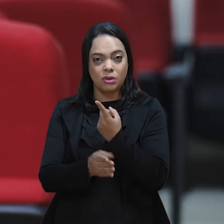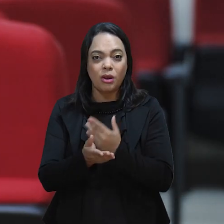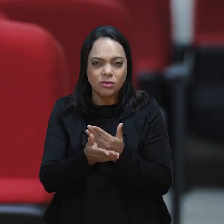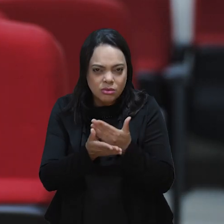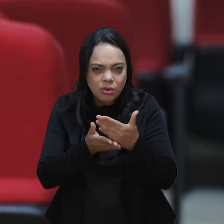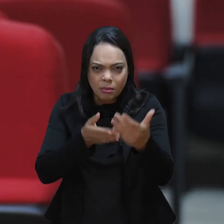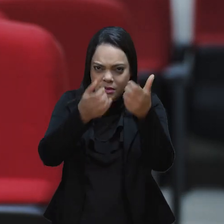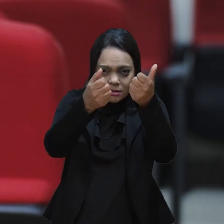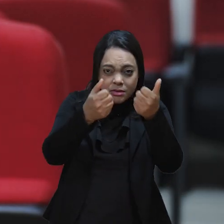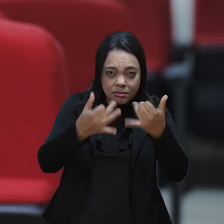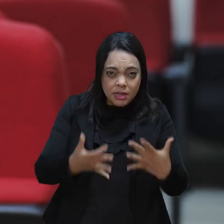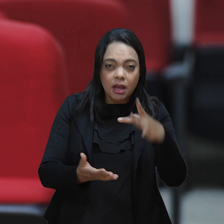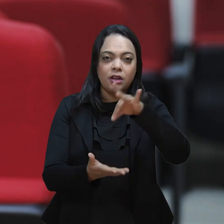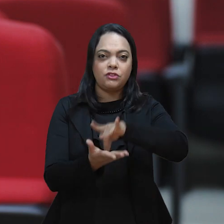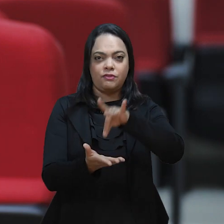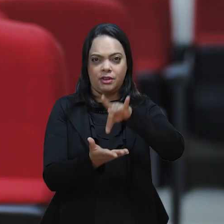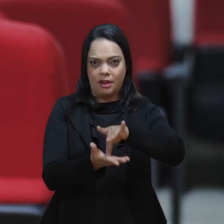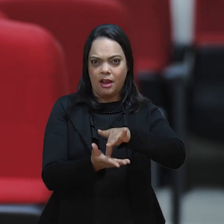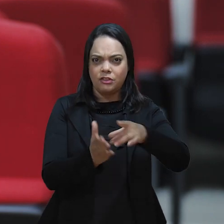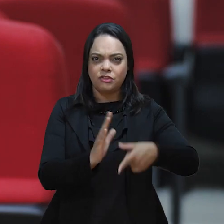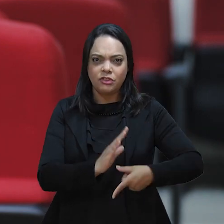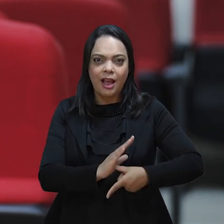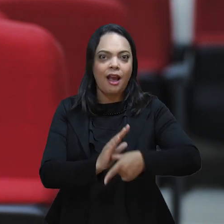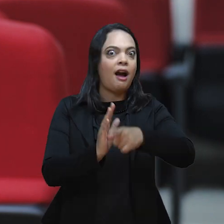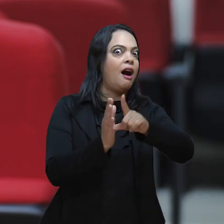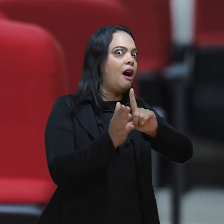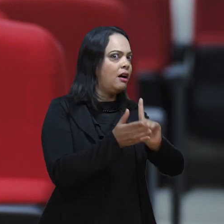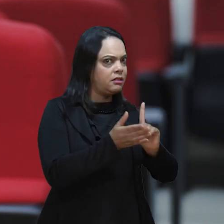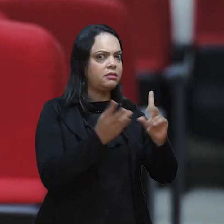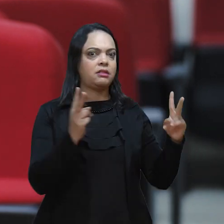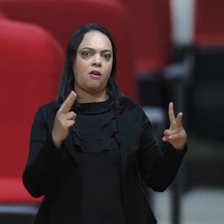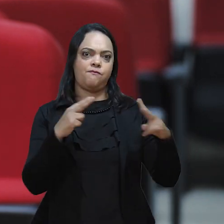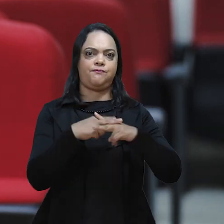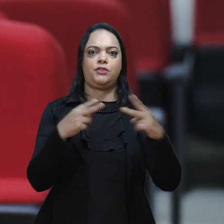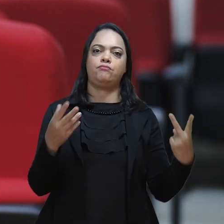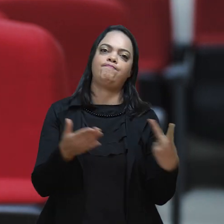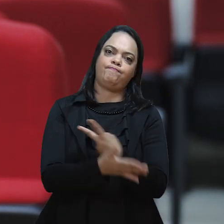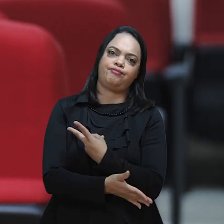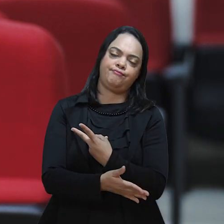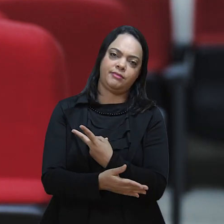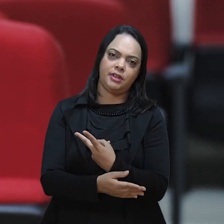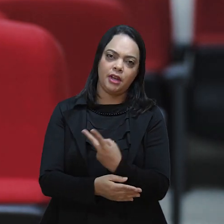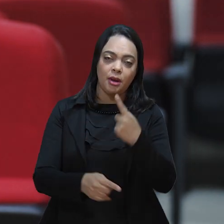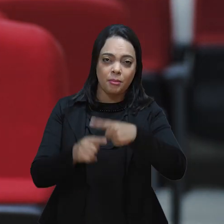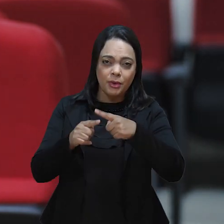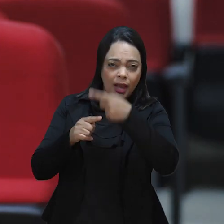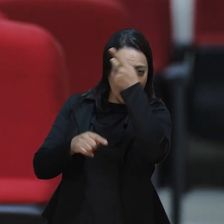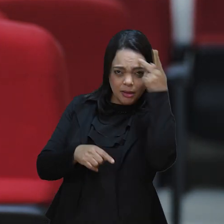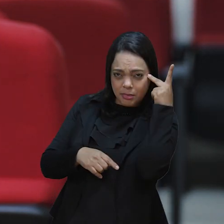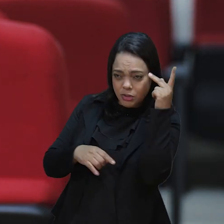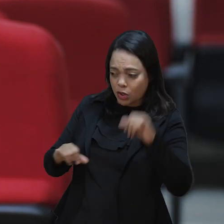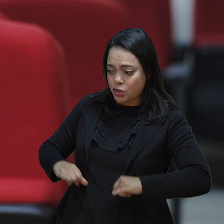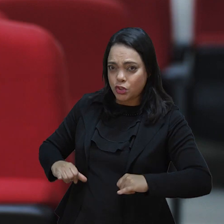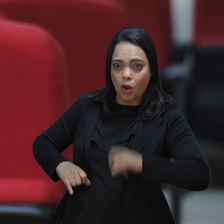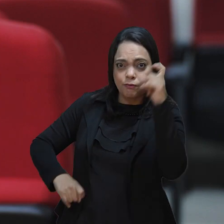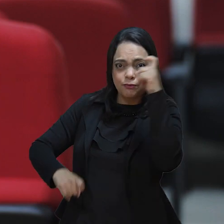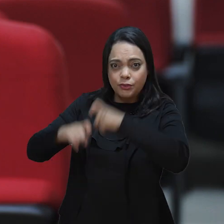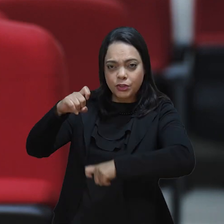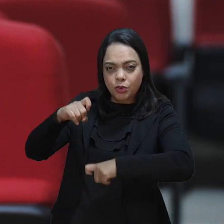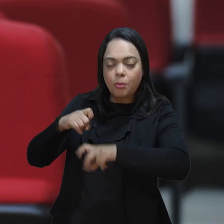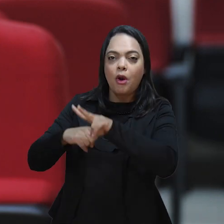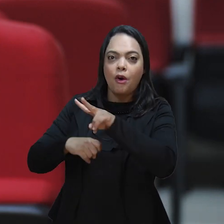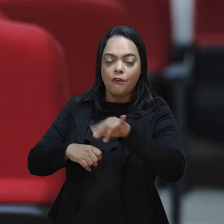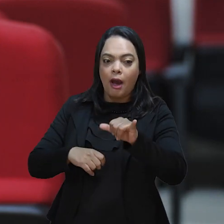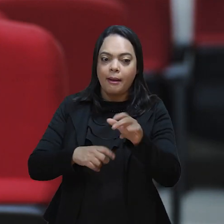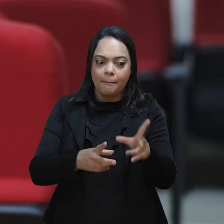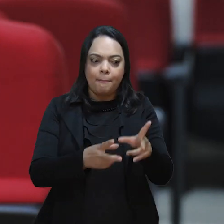esses assuntos em pauta, muito antes da violência, essas pessoas que são violentadas vão reconhecer quando não é